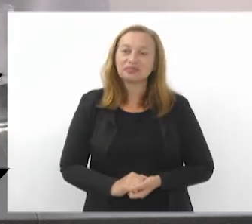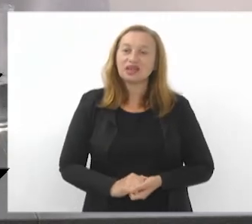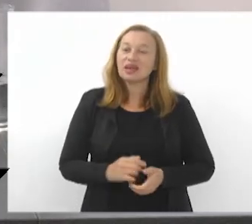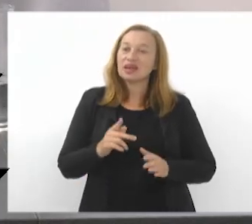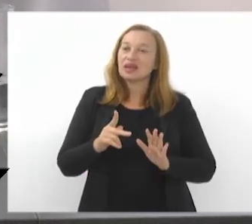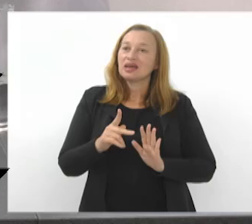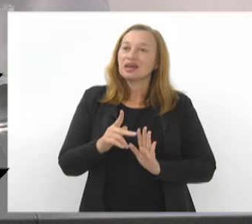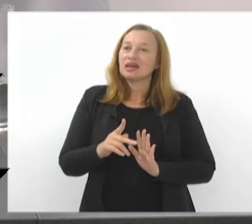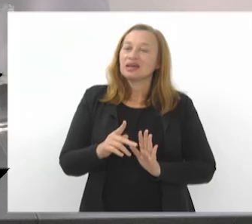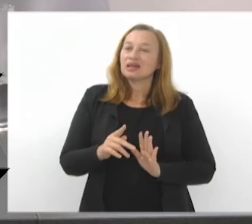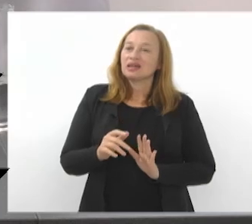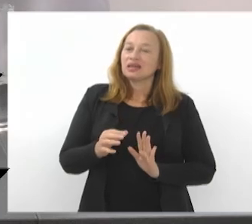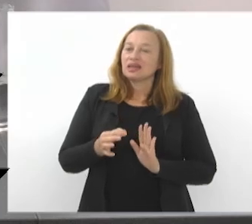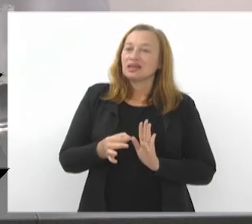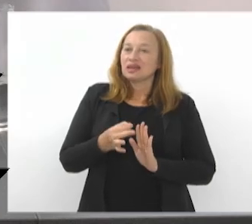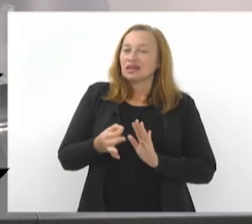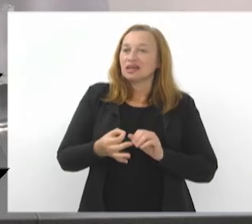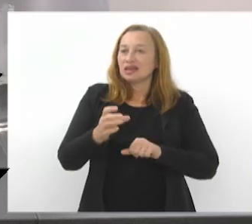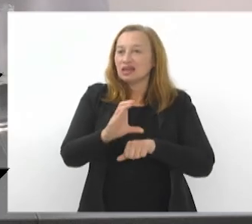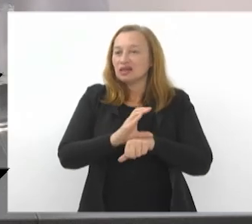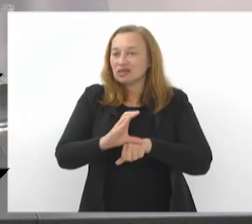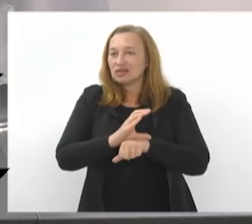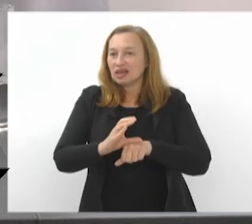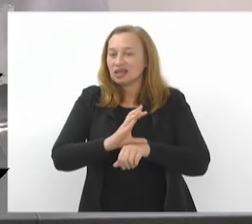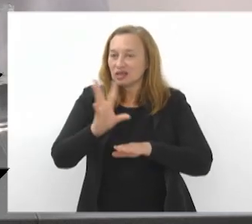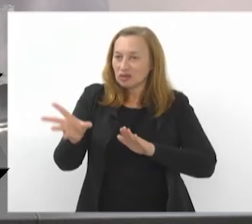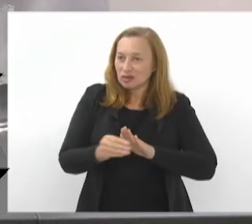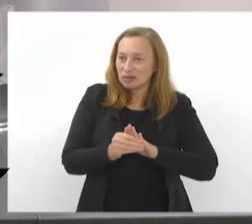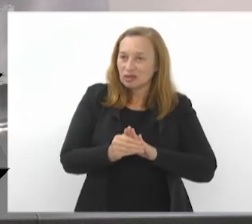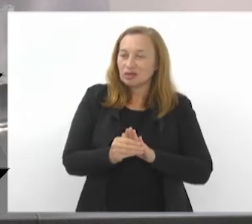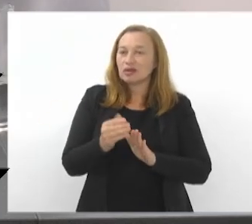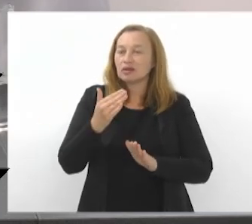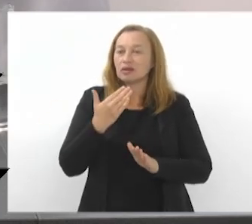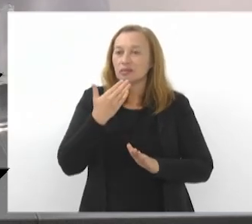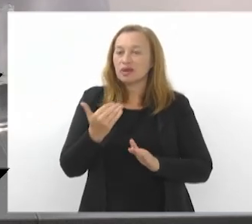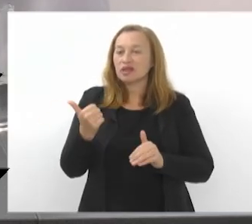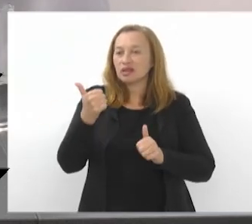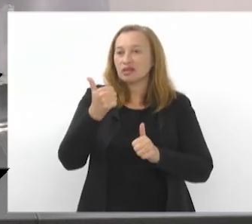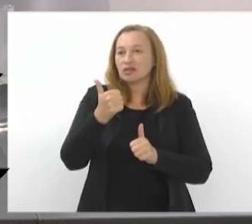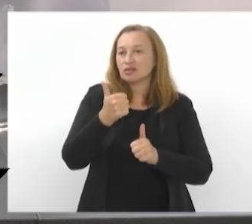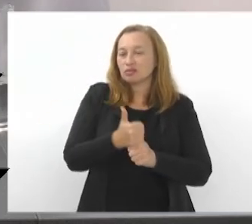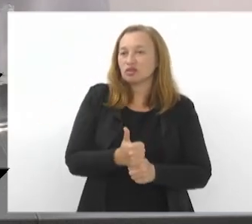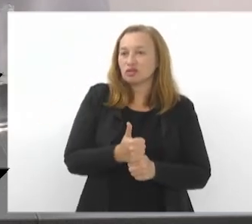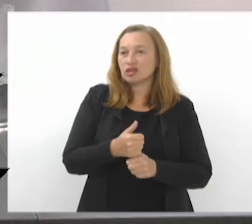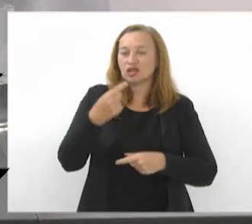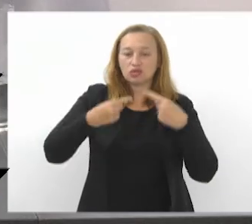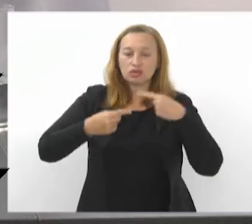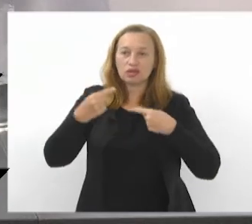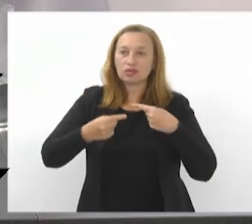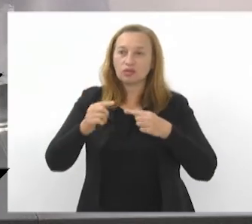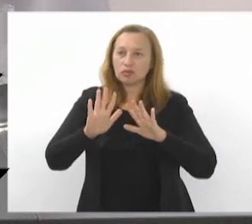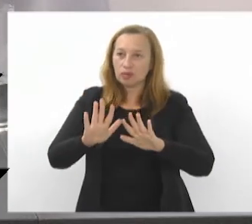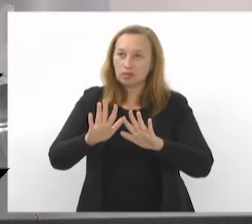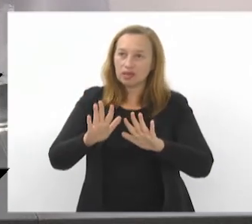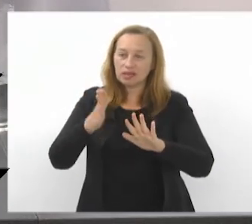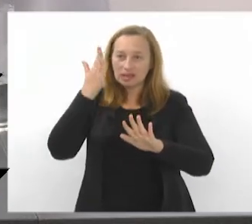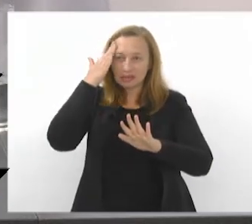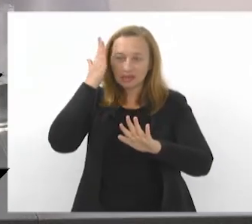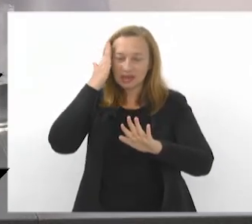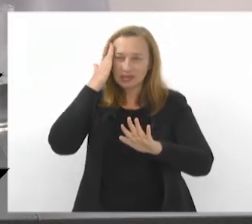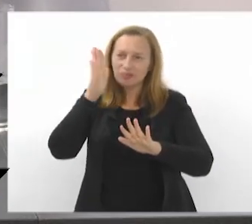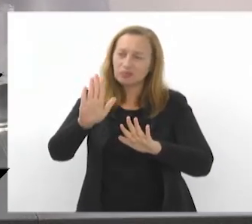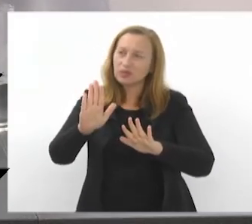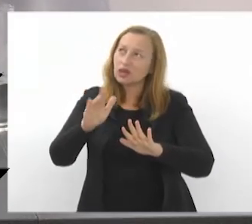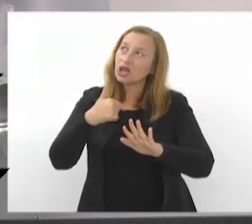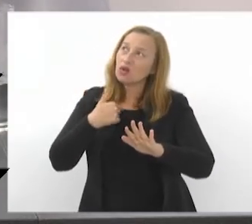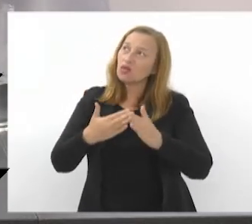Presidente, parecer é pela constitucionalidade com emendas, concluindo por substitutivo. Em discussão. Só para saber, Para discutir, eu vou